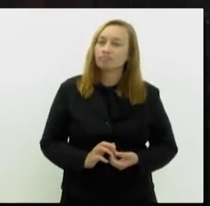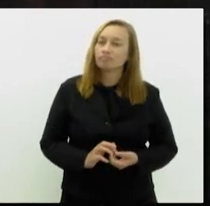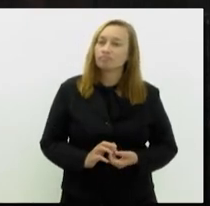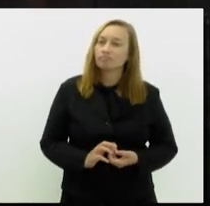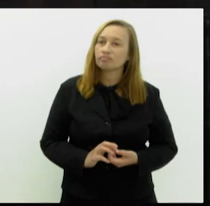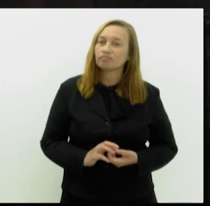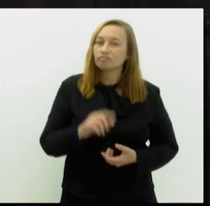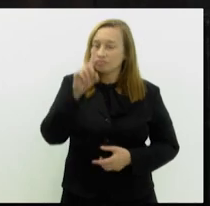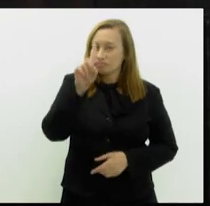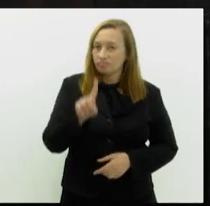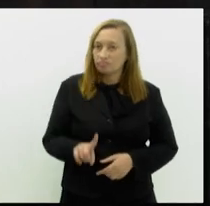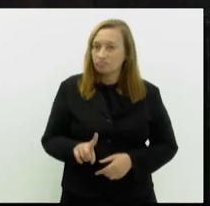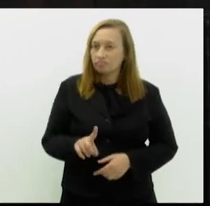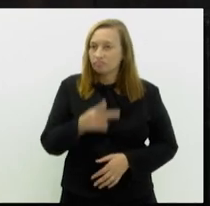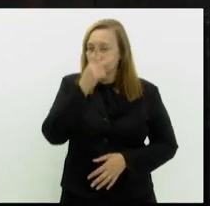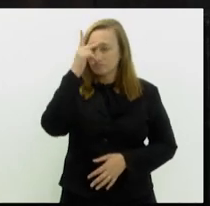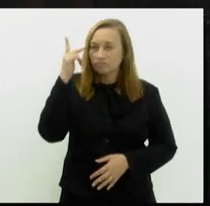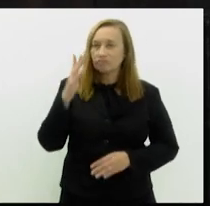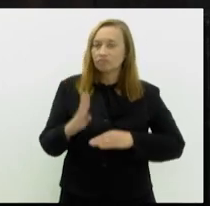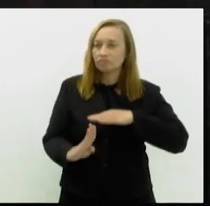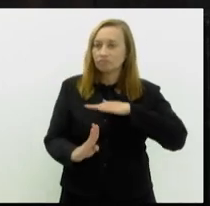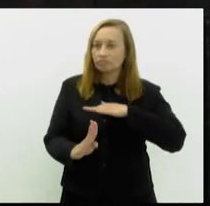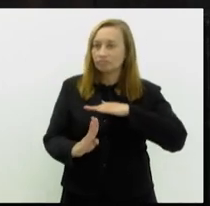às pessoas que são migrantes.